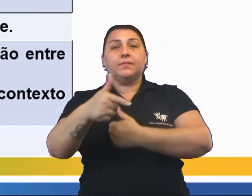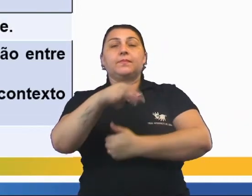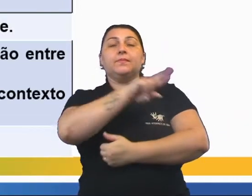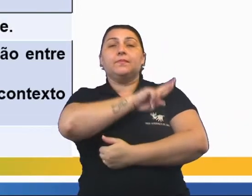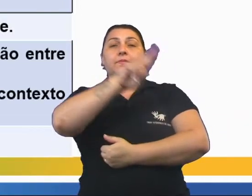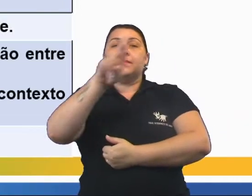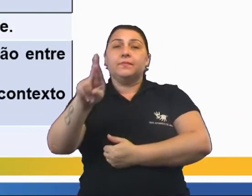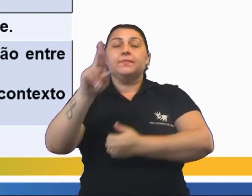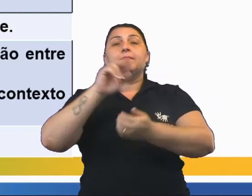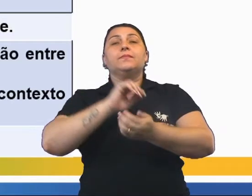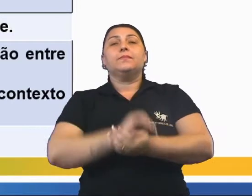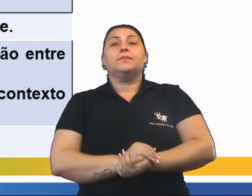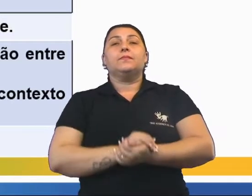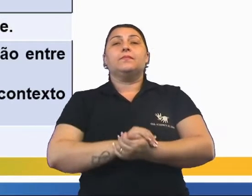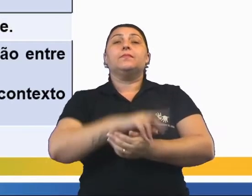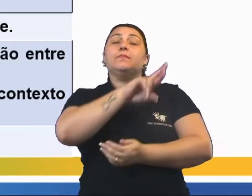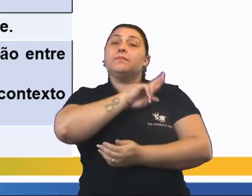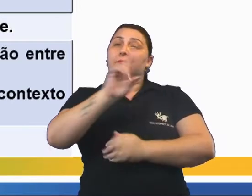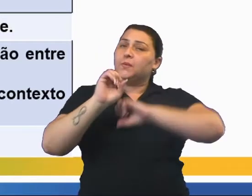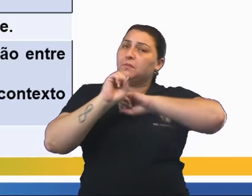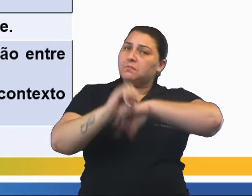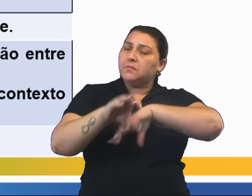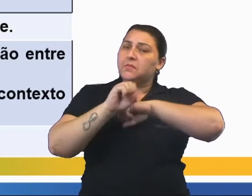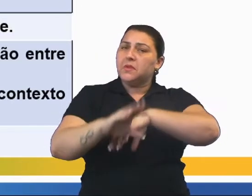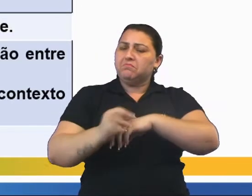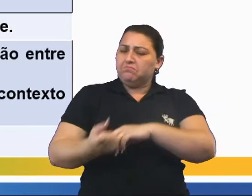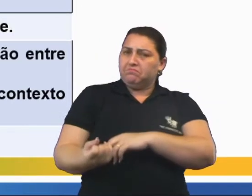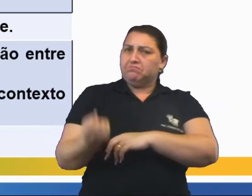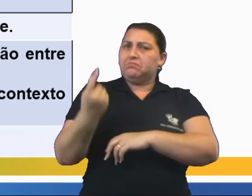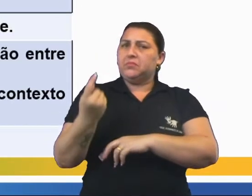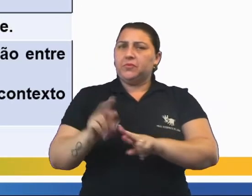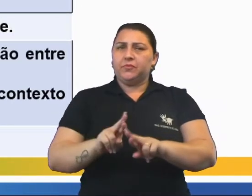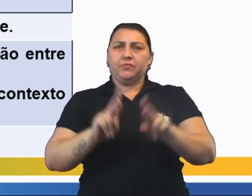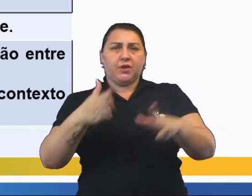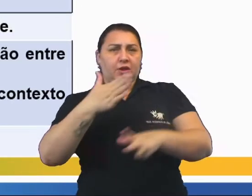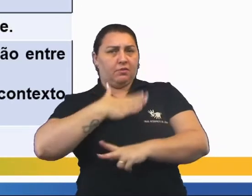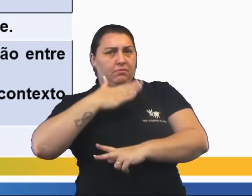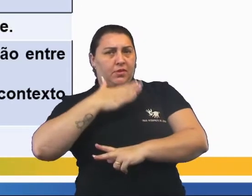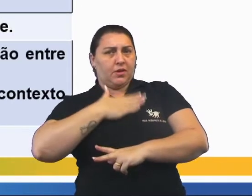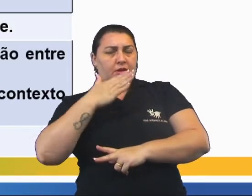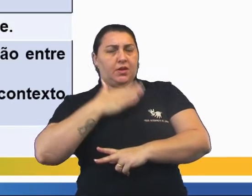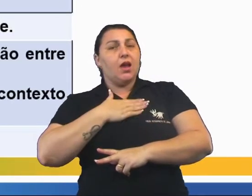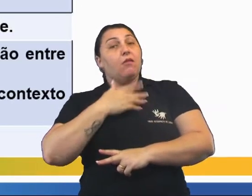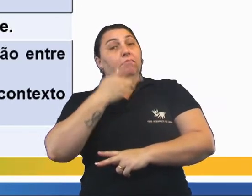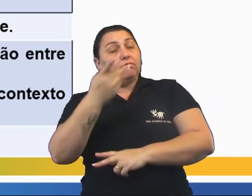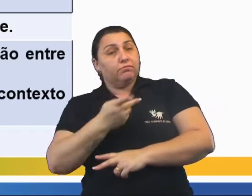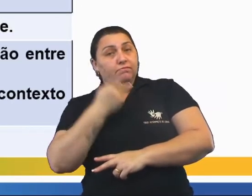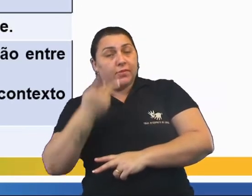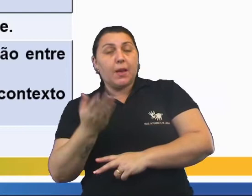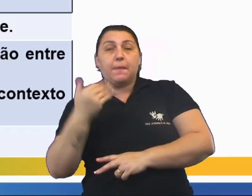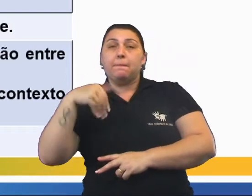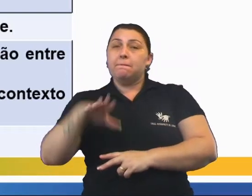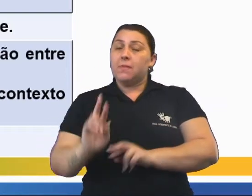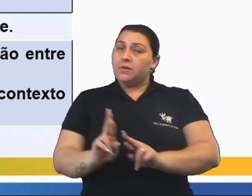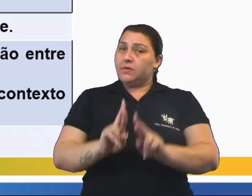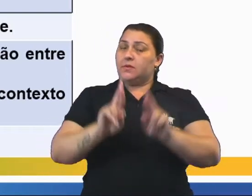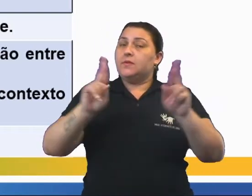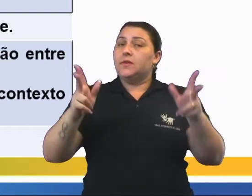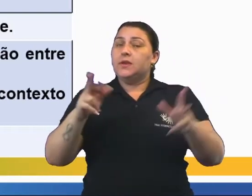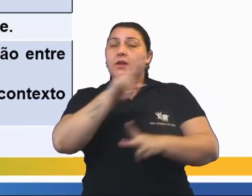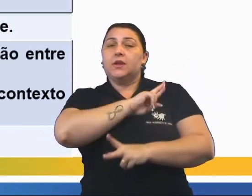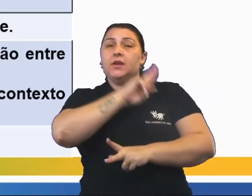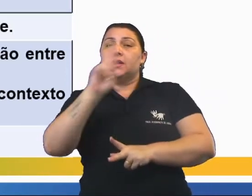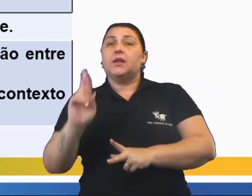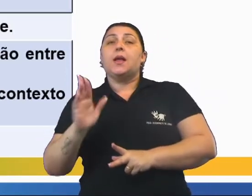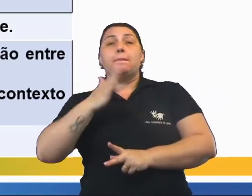religiões. Puxa, aquela religião tem um ensinamento muito estranho, muito diferente da minha. Eu costumo dizer que quanto mais diferente a